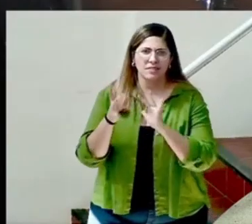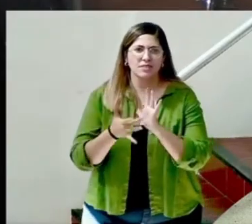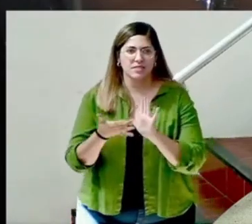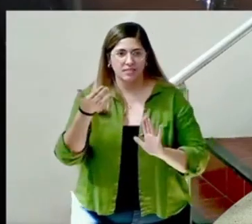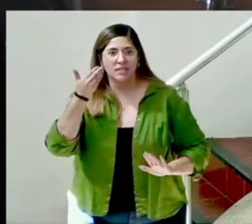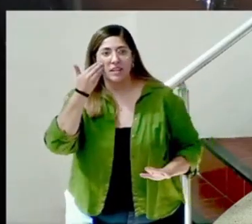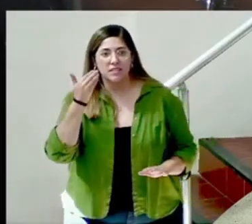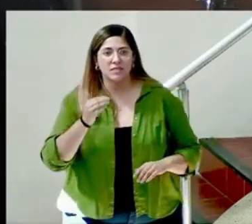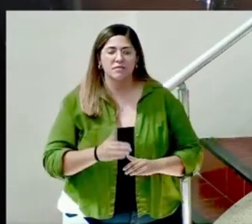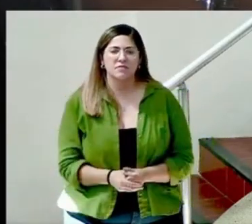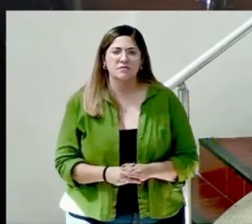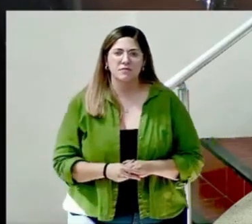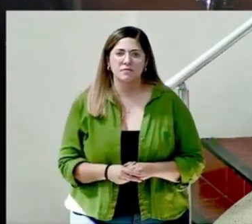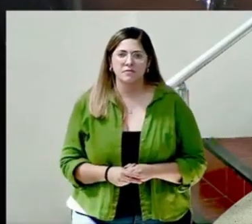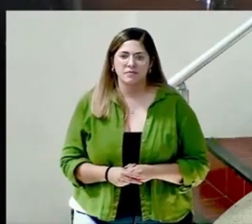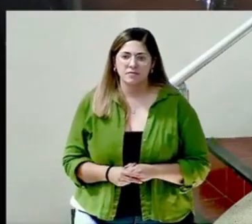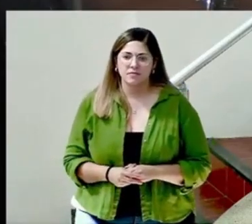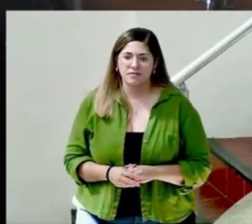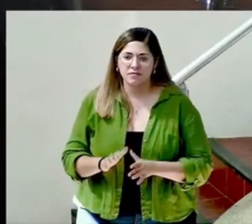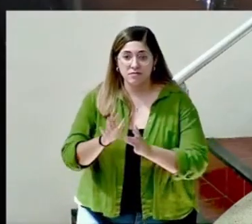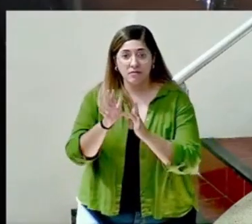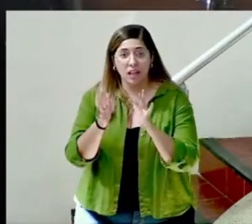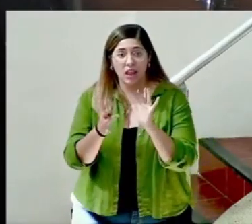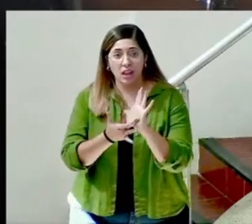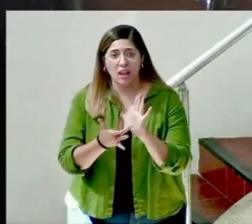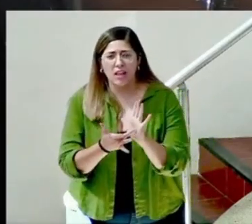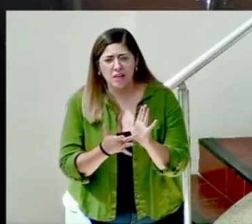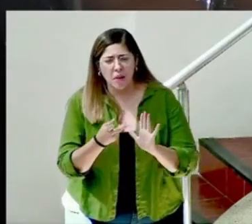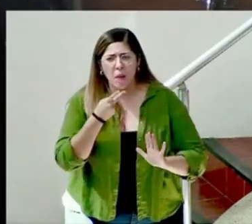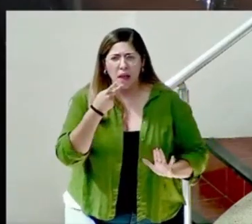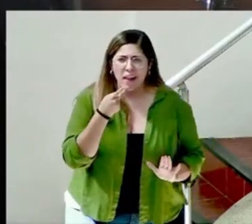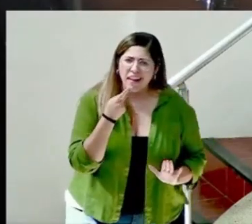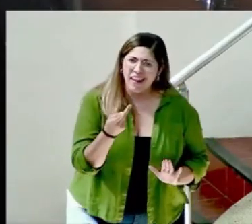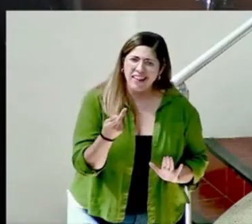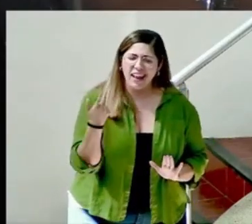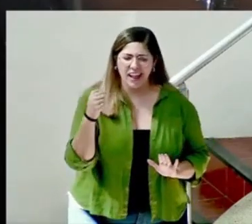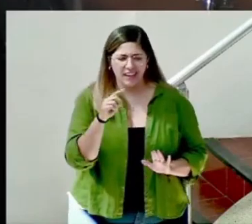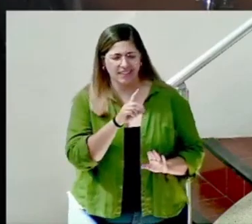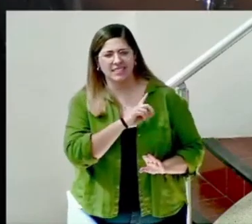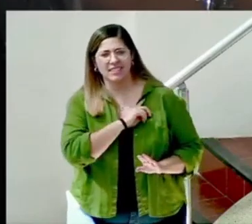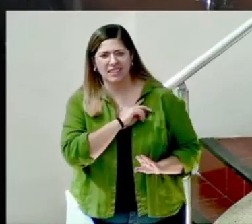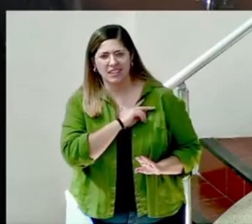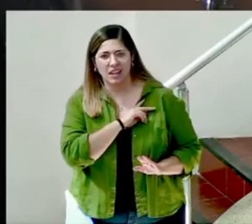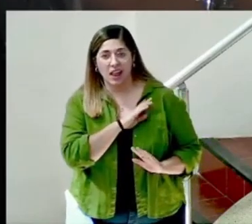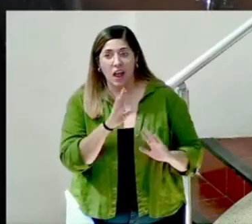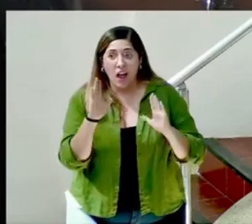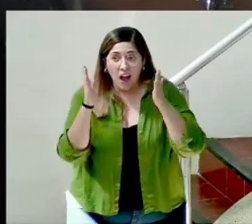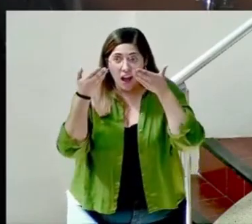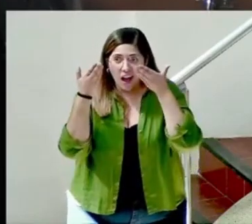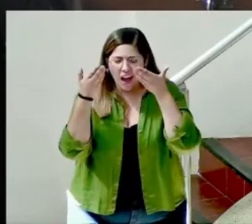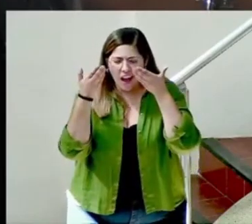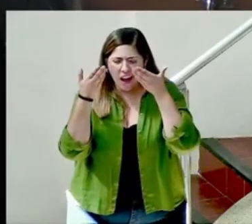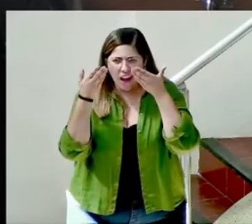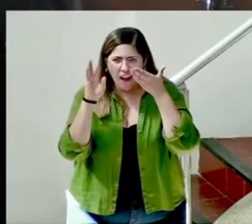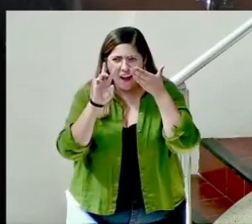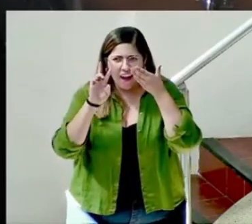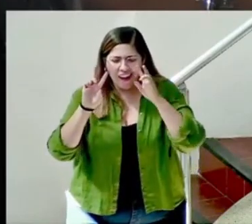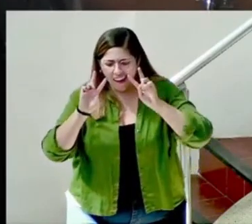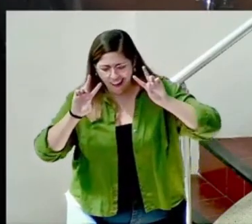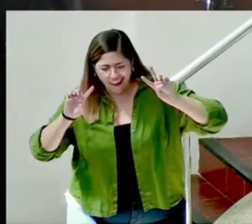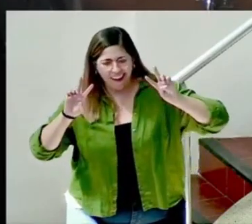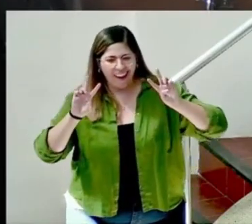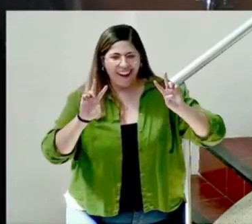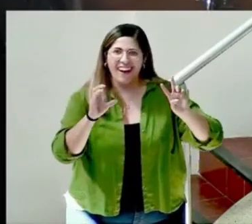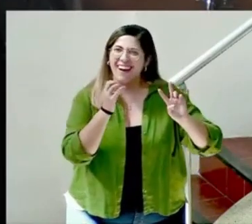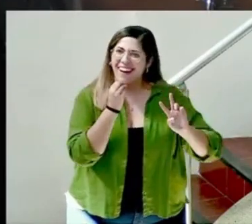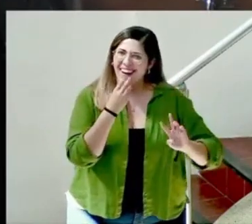É isso que Cristo está querendo dizer quando Ele diz que os olhos bons, eles vão